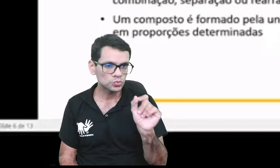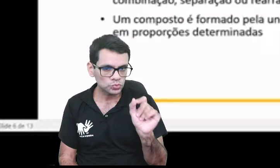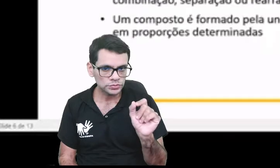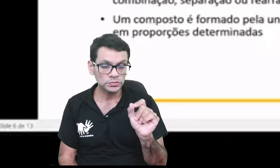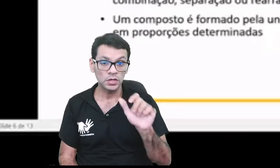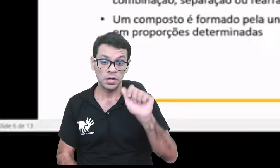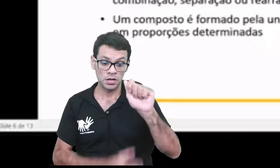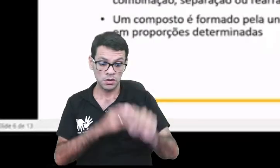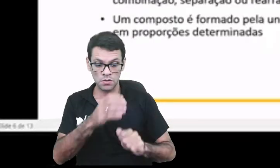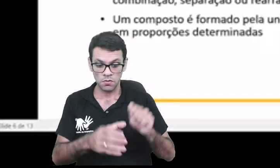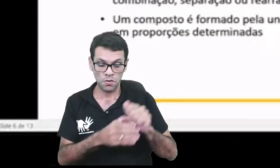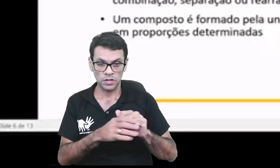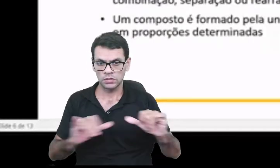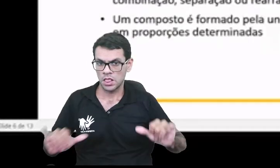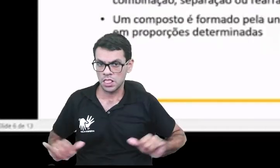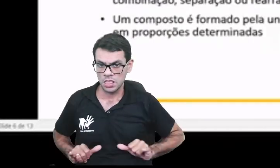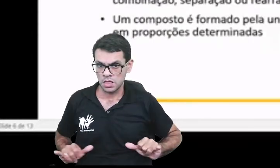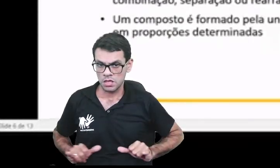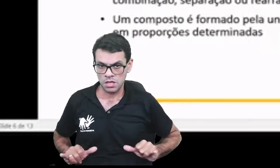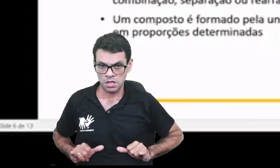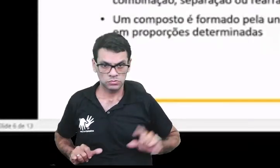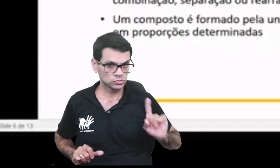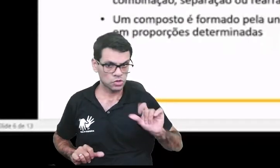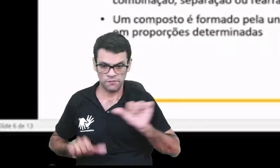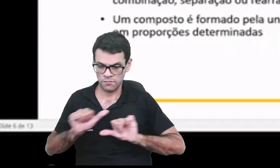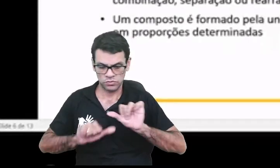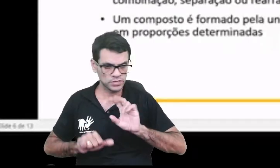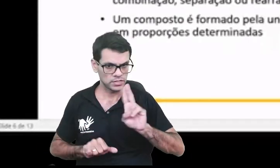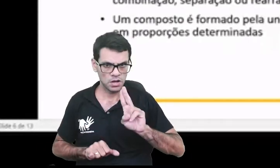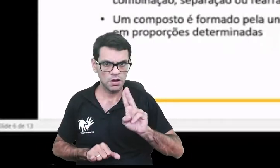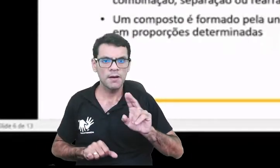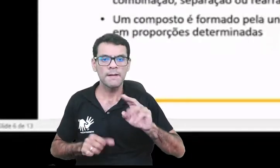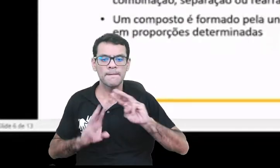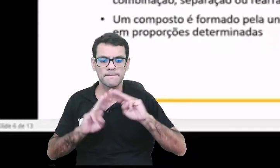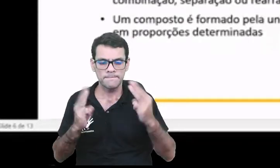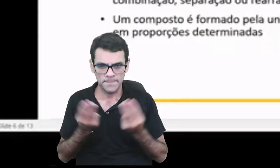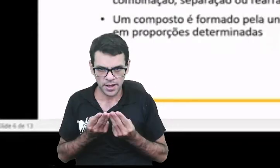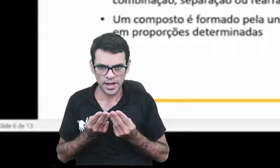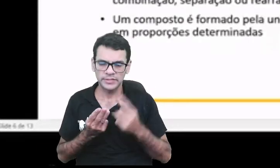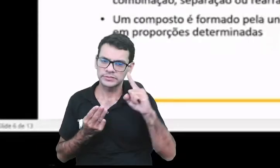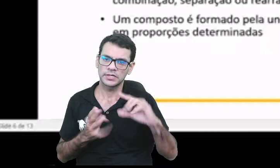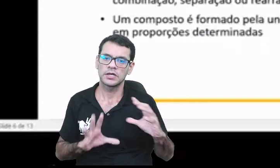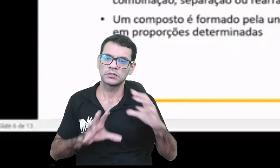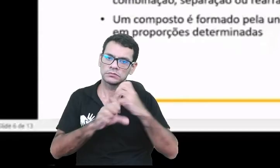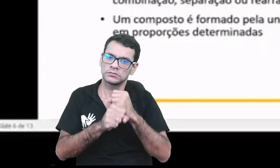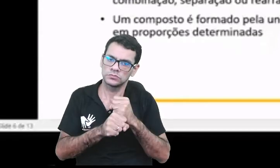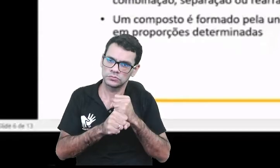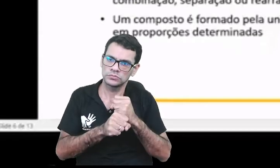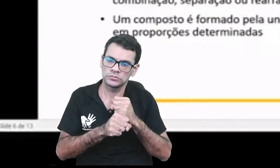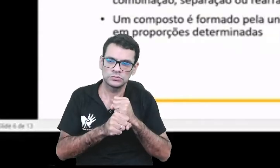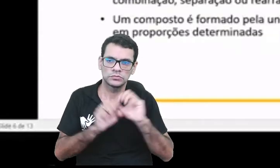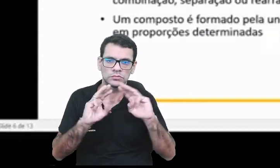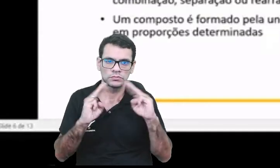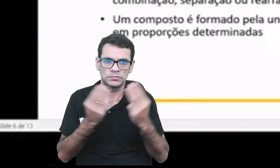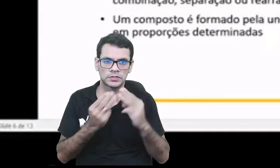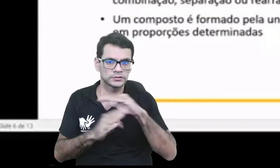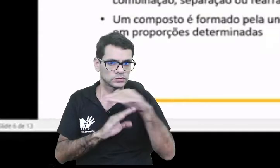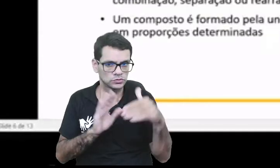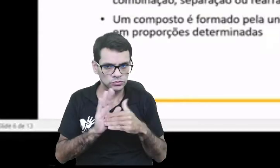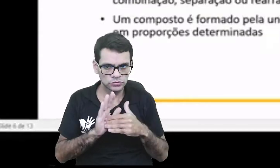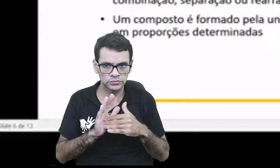Os átomos não sofrem mudanças durante uma reação. A massa de um composto é a soma das massas de seus elementos.